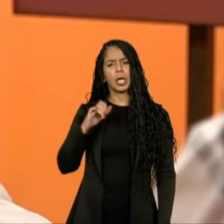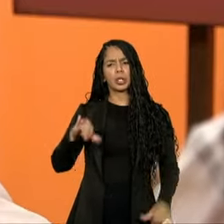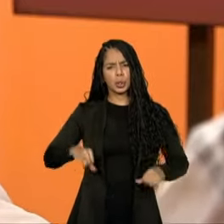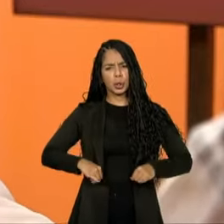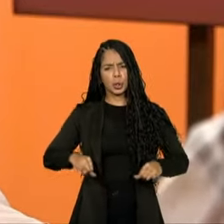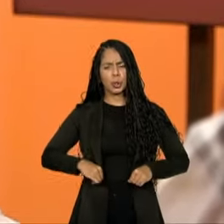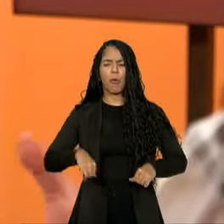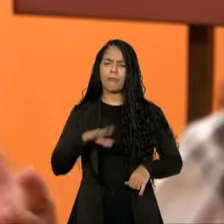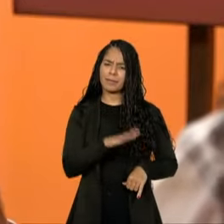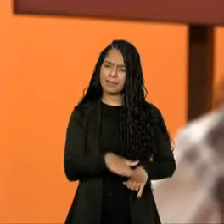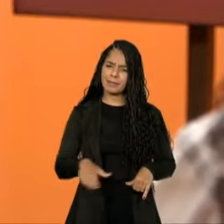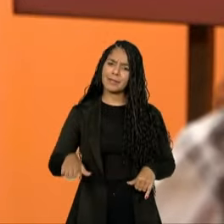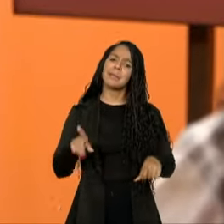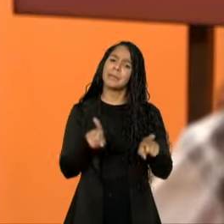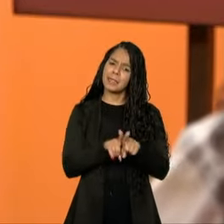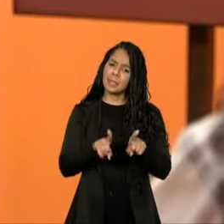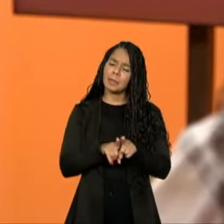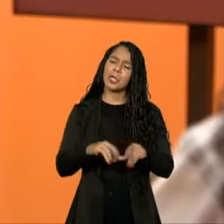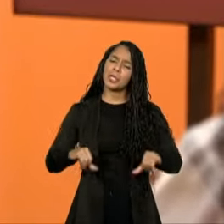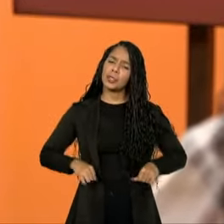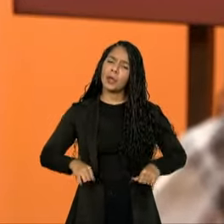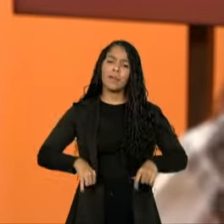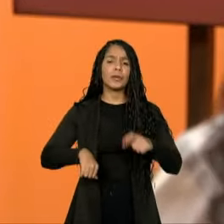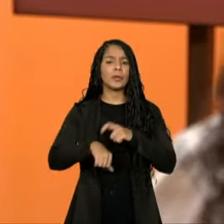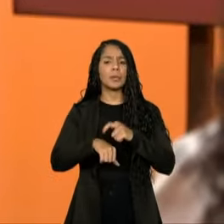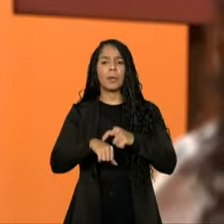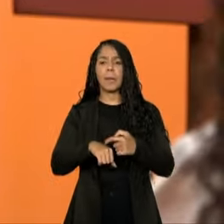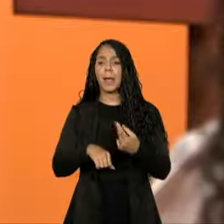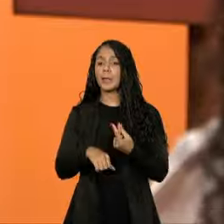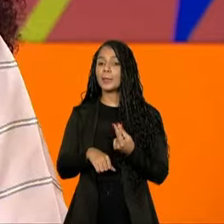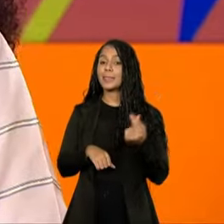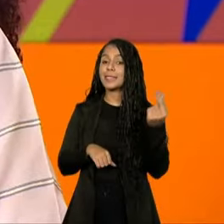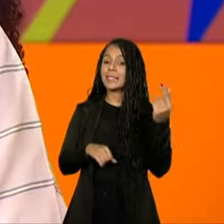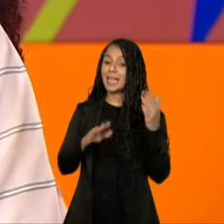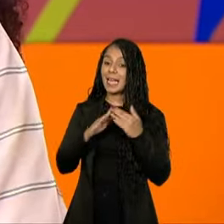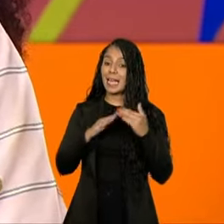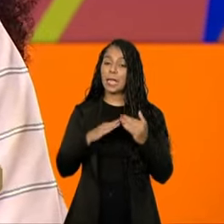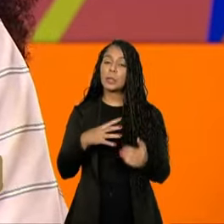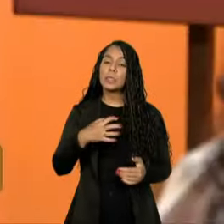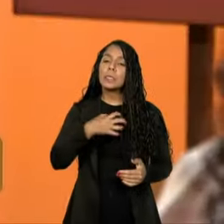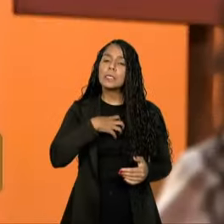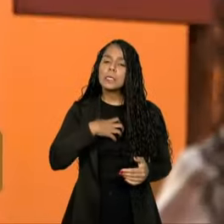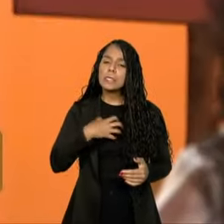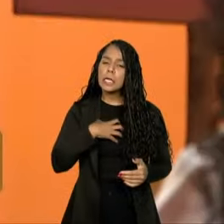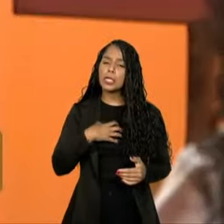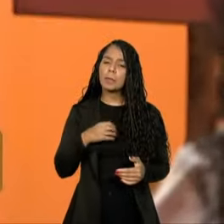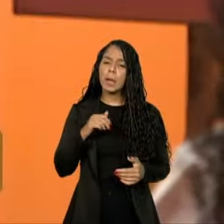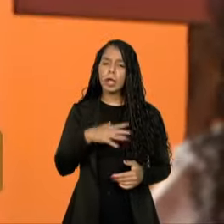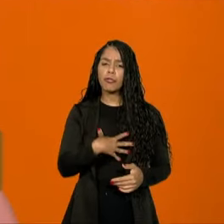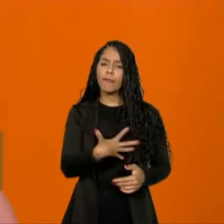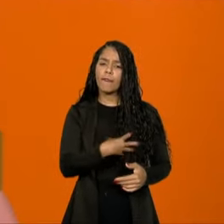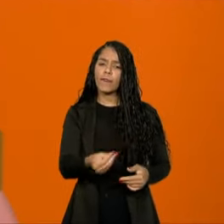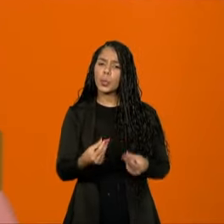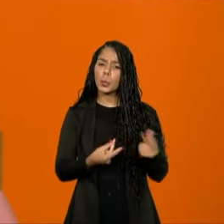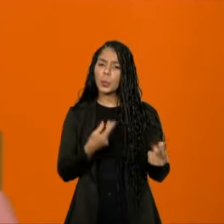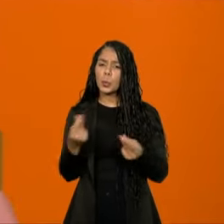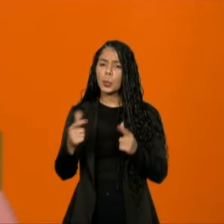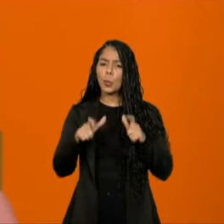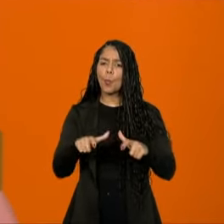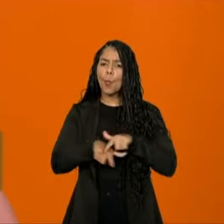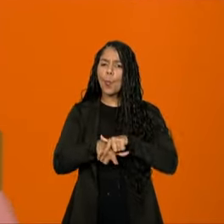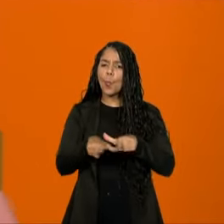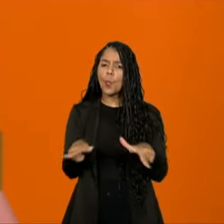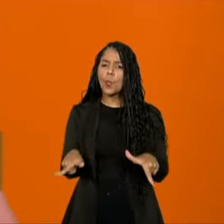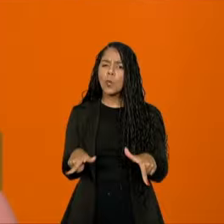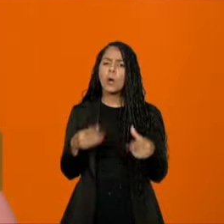gente falou, mas também sofre na hora que eles estão saindo de casa, né? A síndrome do ninho vazio. Queria que você falasse um pouco sobre essa síndrome do